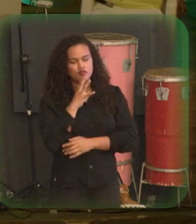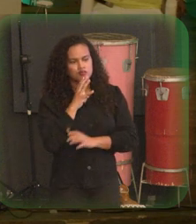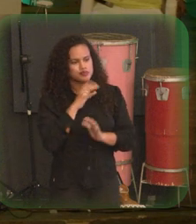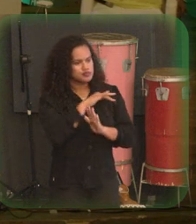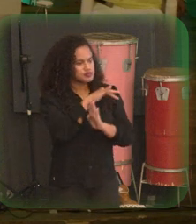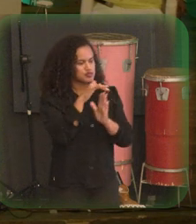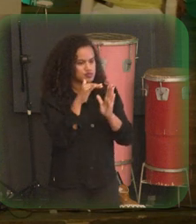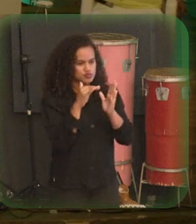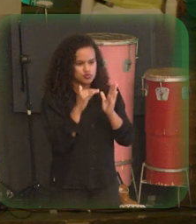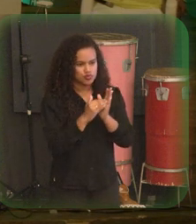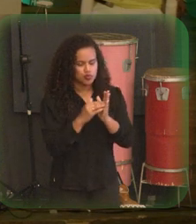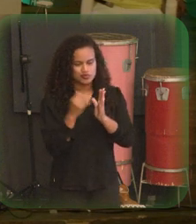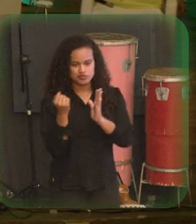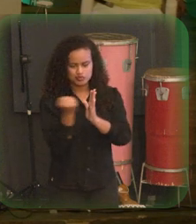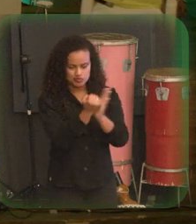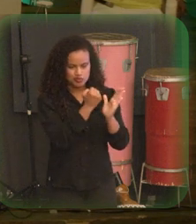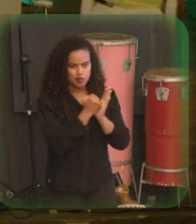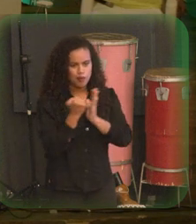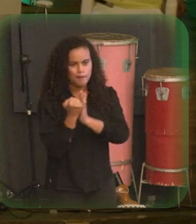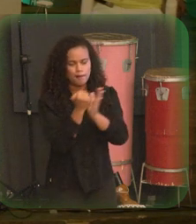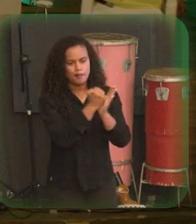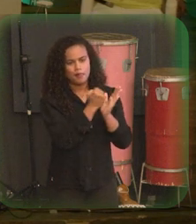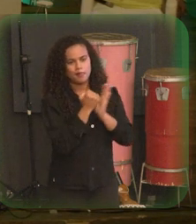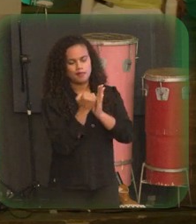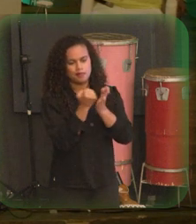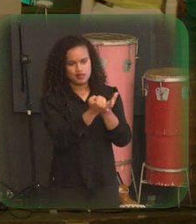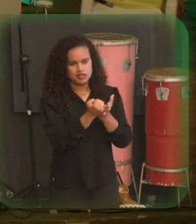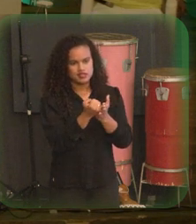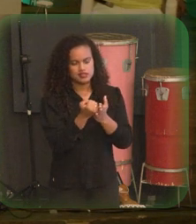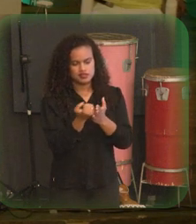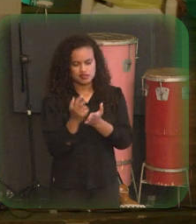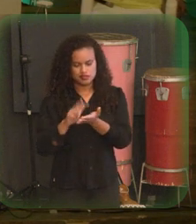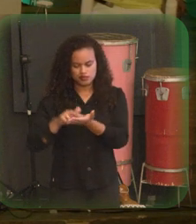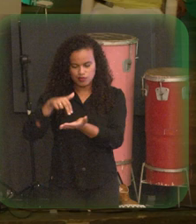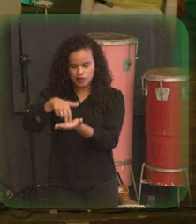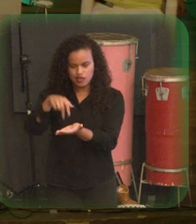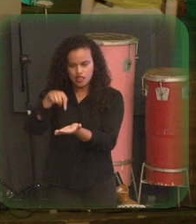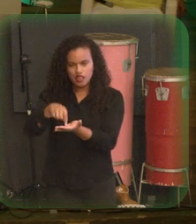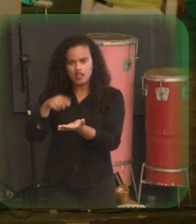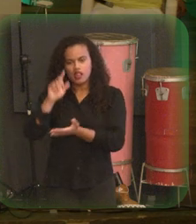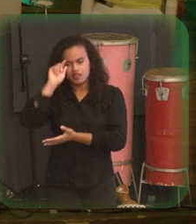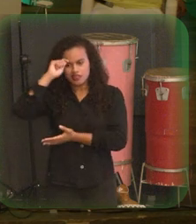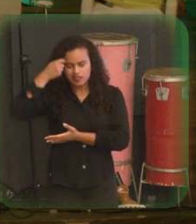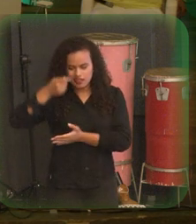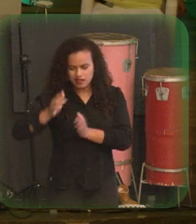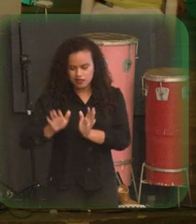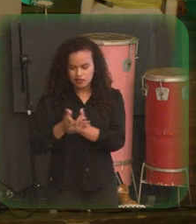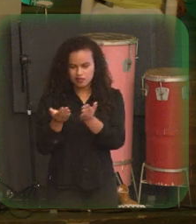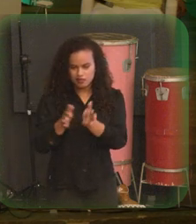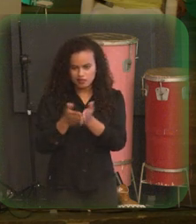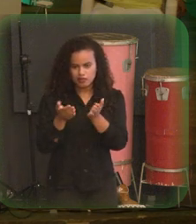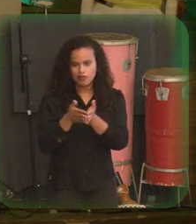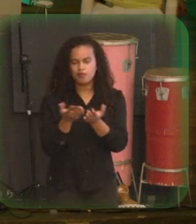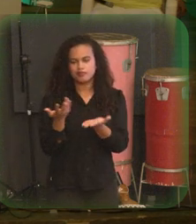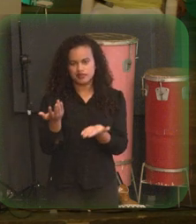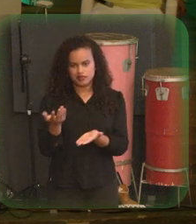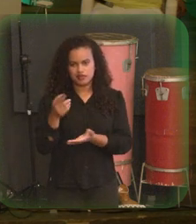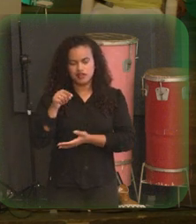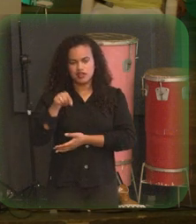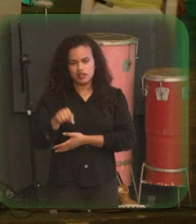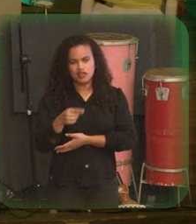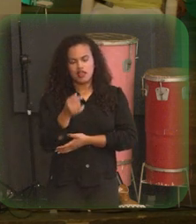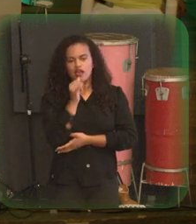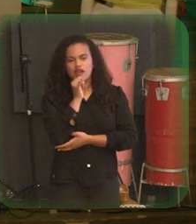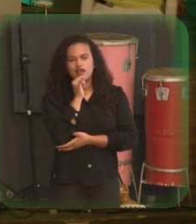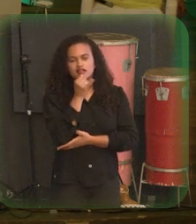esses marcadores que colocam o negro, o pobre, e sob condição. Como,